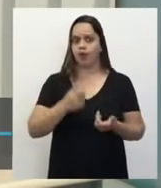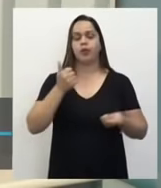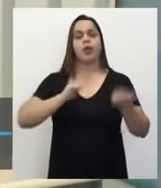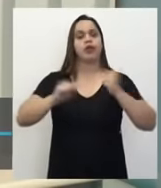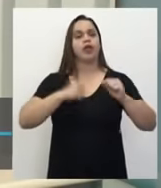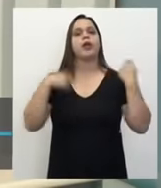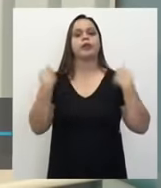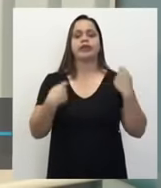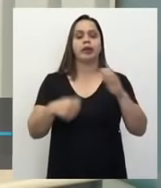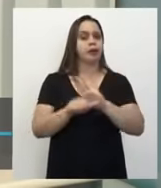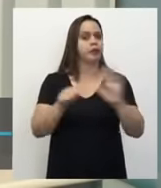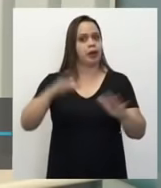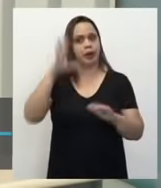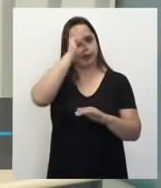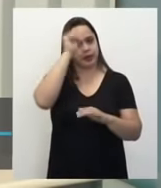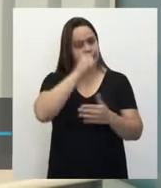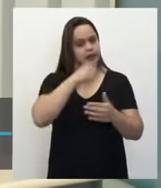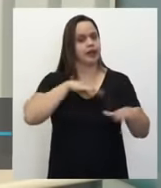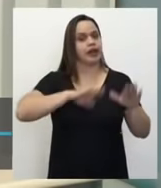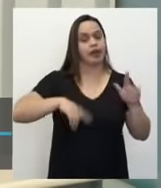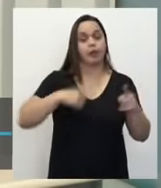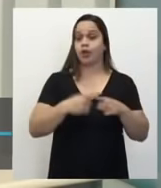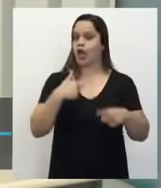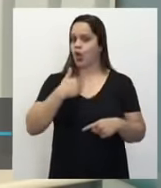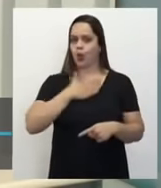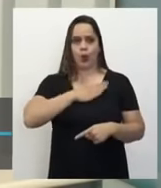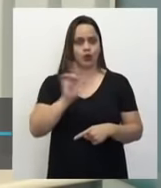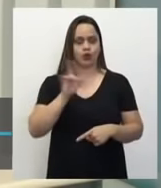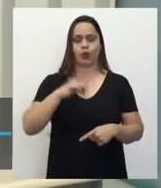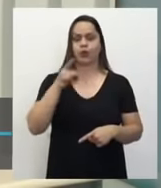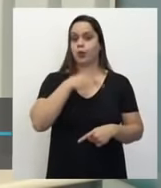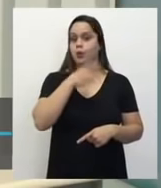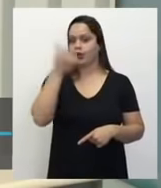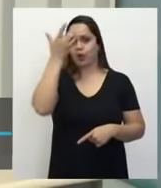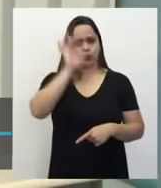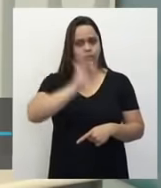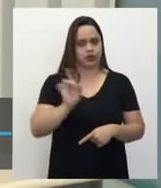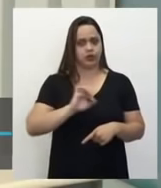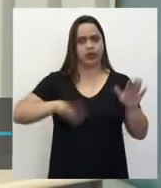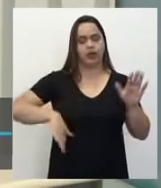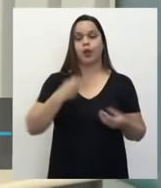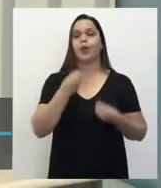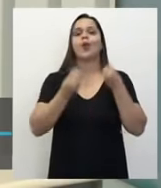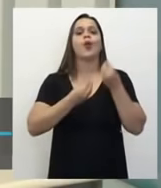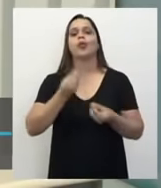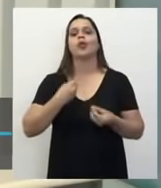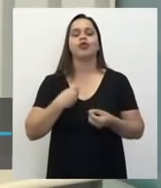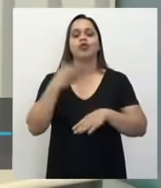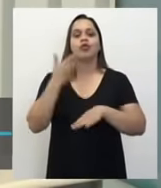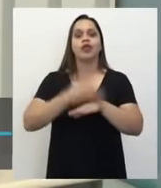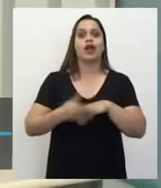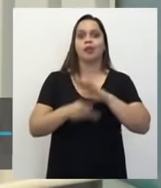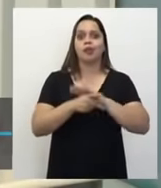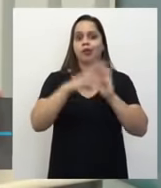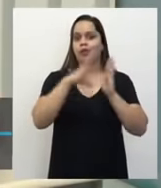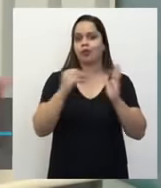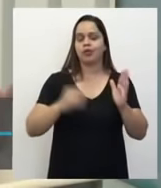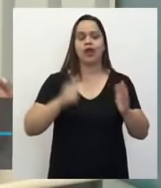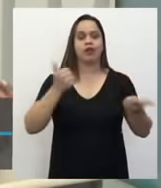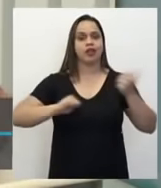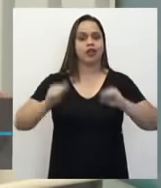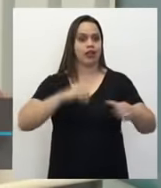aprender a nadar, perder esse medo de água. Você já pensou como que eu ia fazer um personagem de um salva-vidas, mas de um filme na praia,